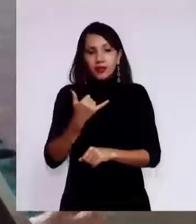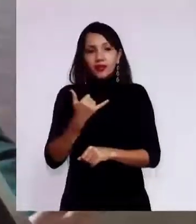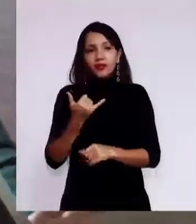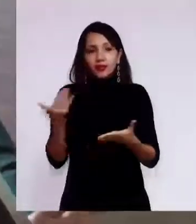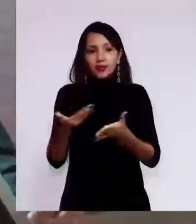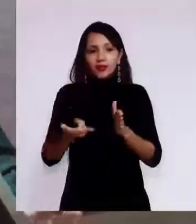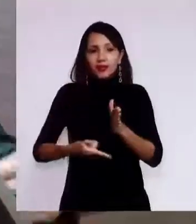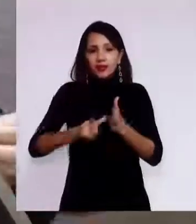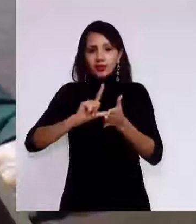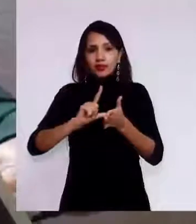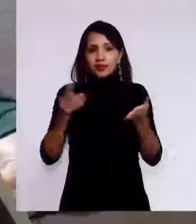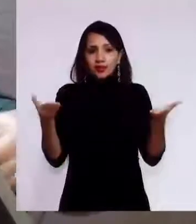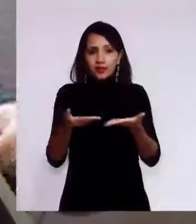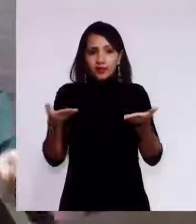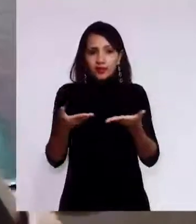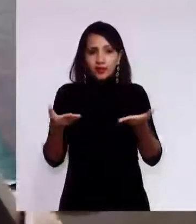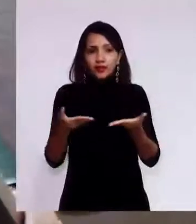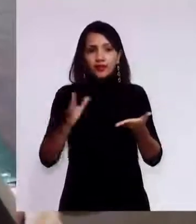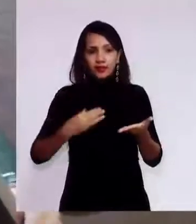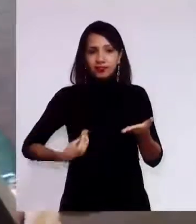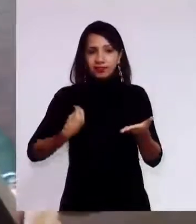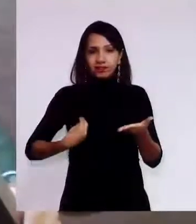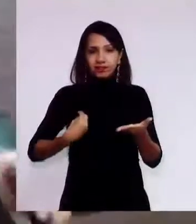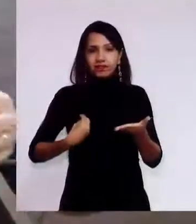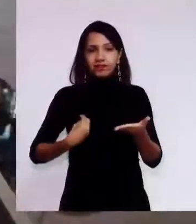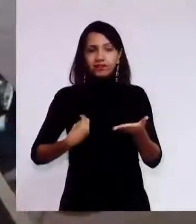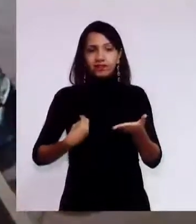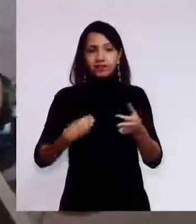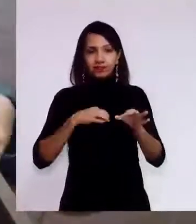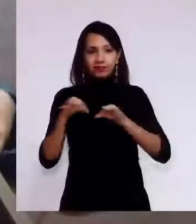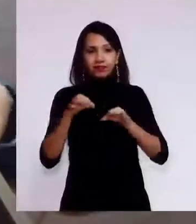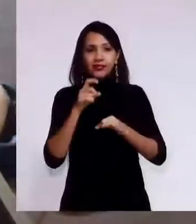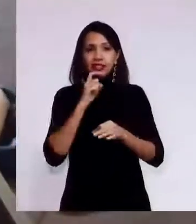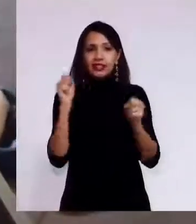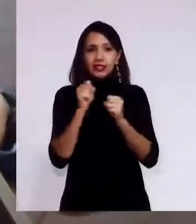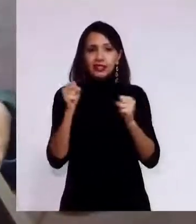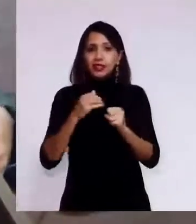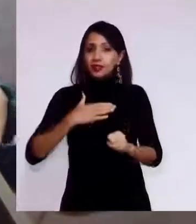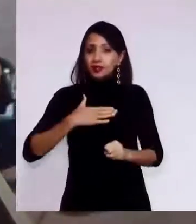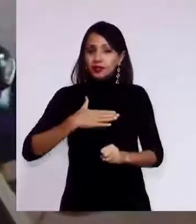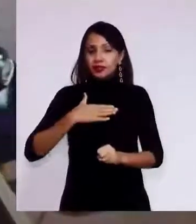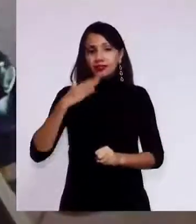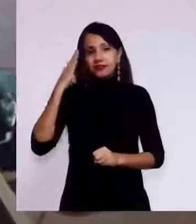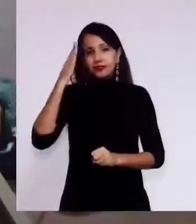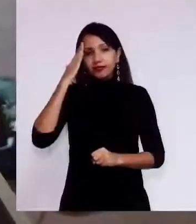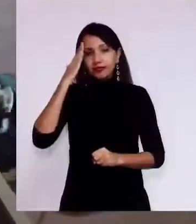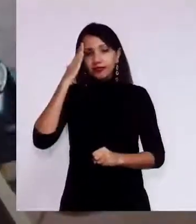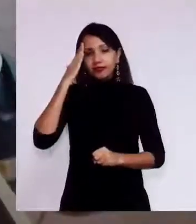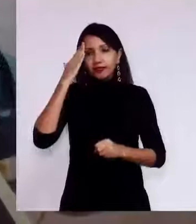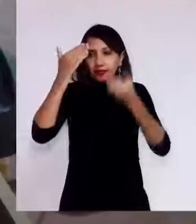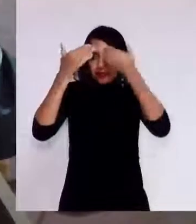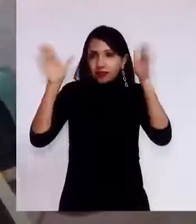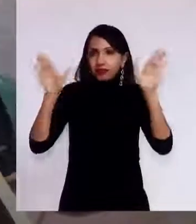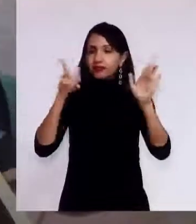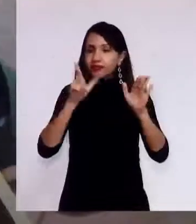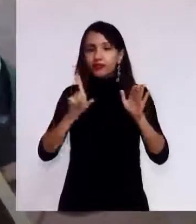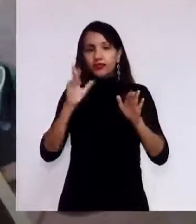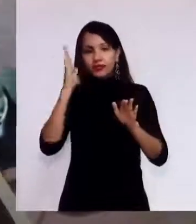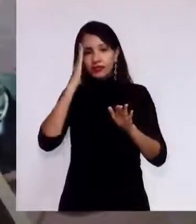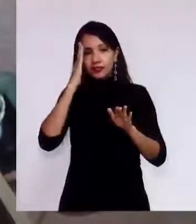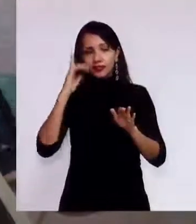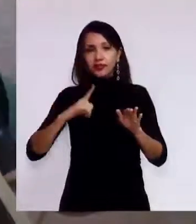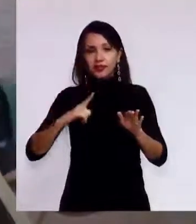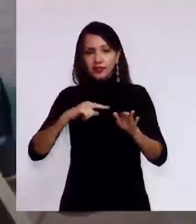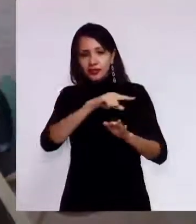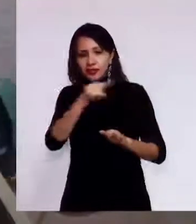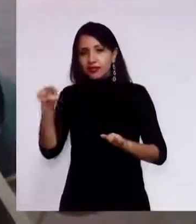para hoje. Então, a partir de hoje já está funcionando o Projeto Inverno. É um mínimo, no meu modo de entender, uma cidade o mínimo que ela